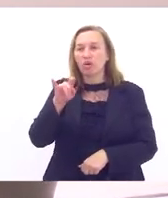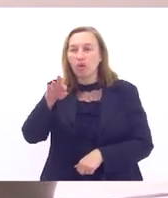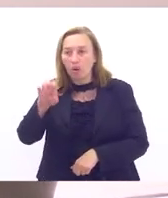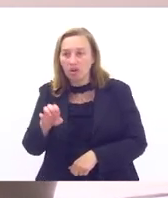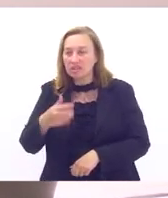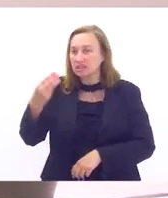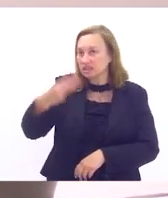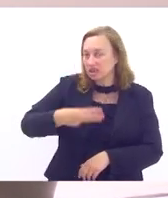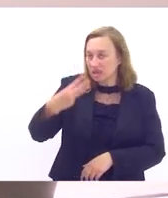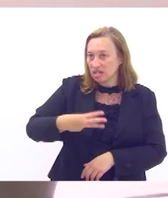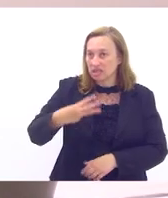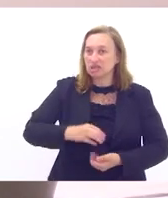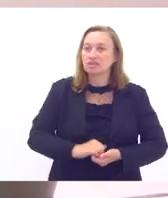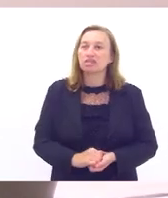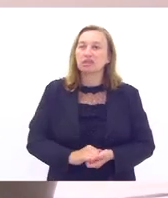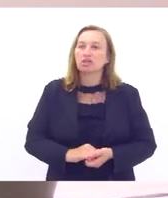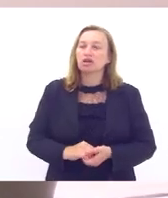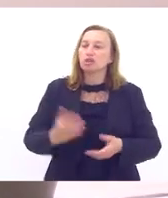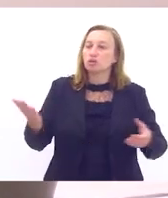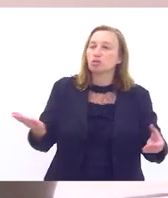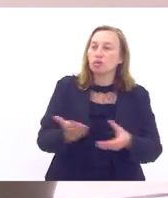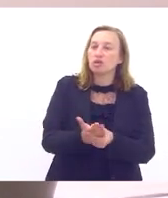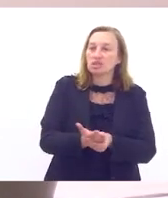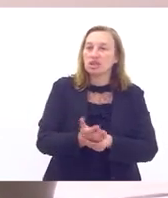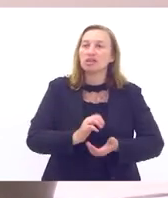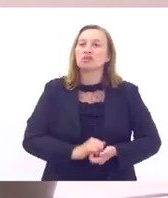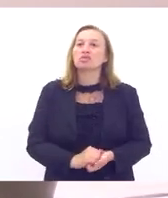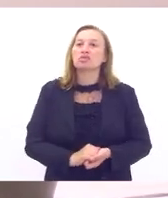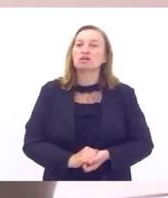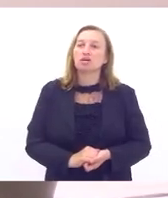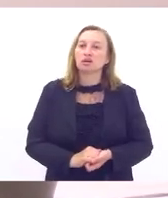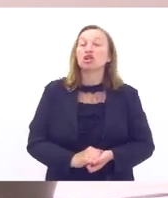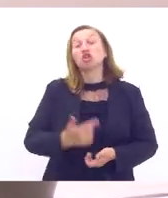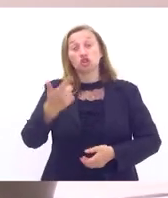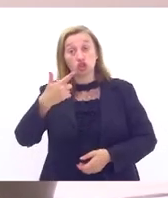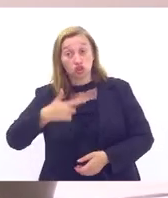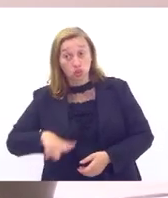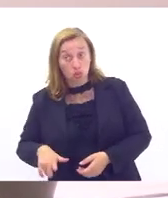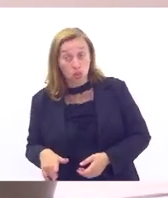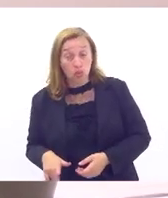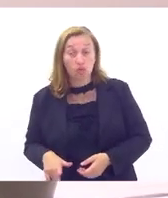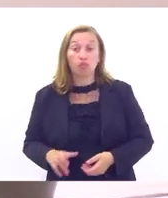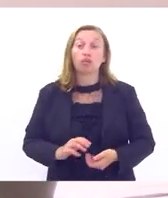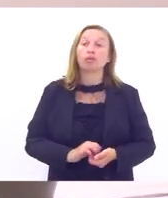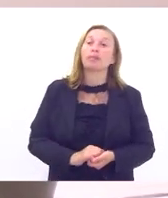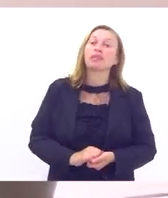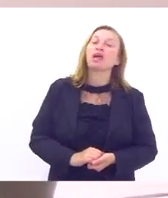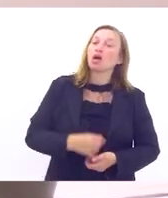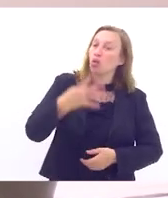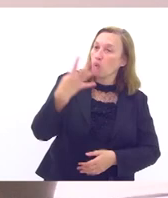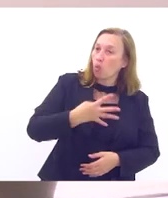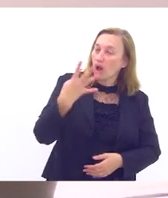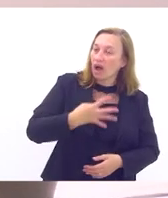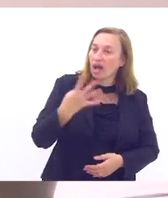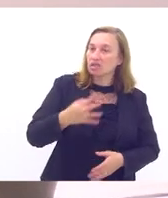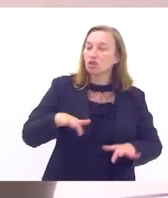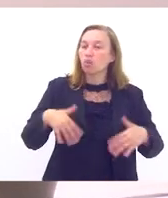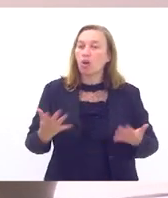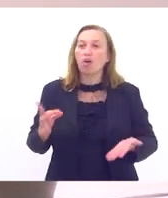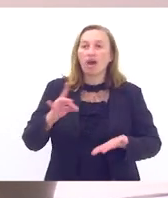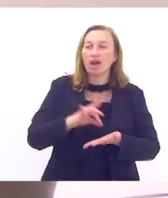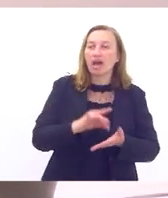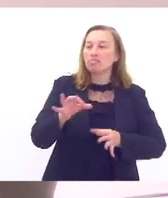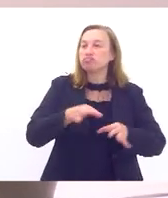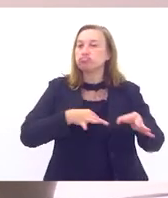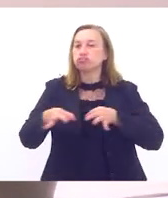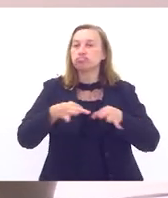não considerou a condenação imposta no processo tal e tal e tal e tal. Mais uma vez, a pergunta fatídica. 4. Quais as reais ações